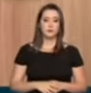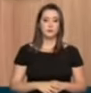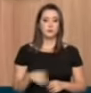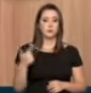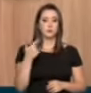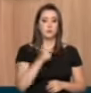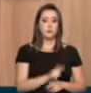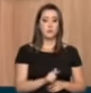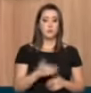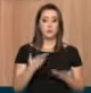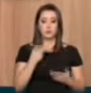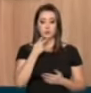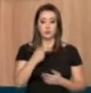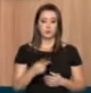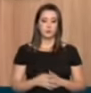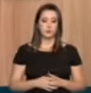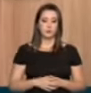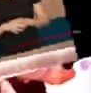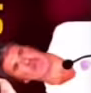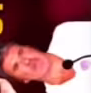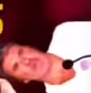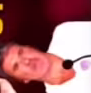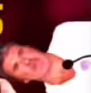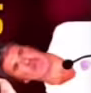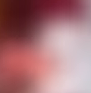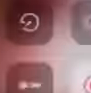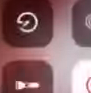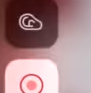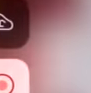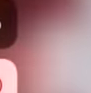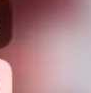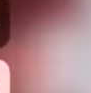E reitero novamente, né, que realmente esse é um espaço em que